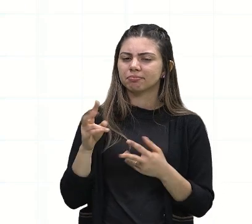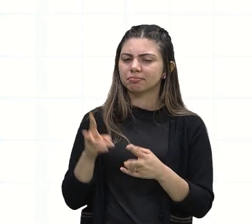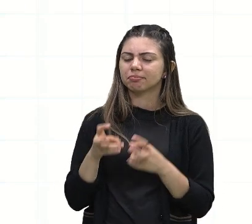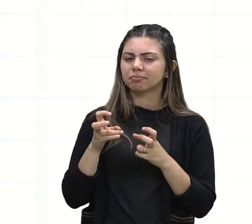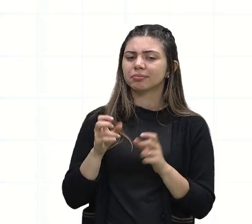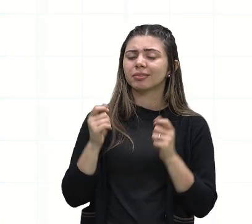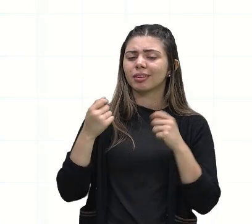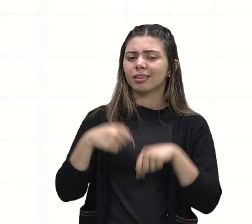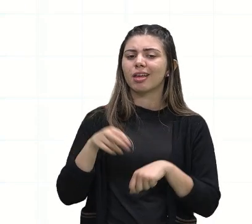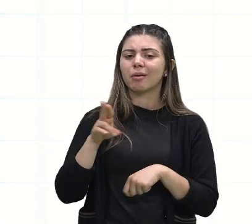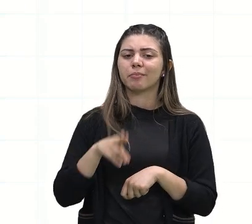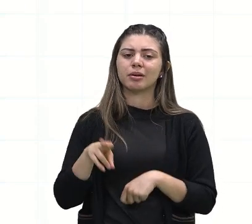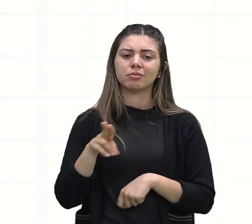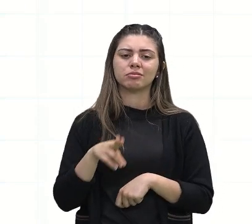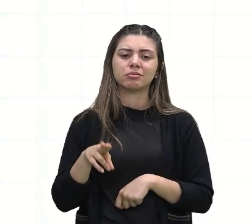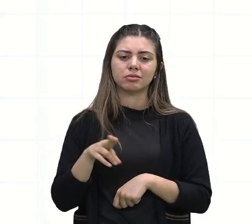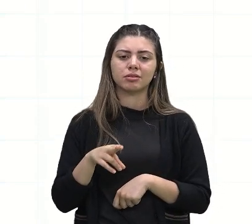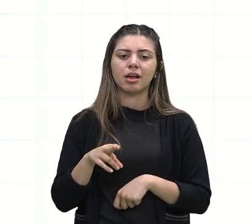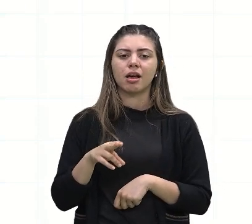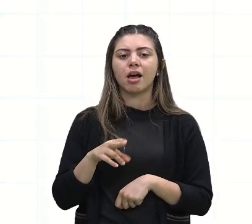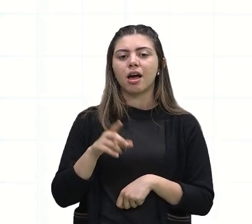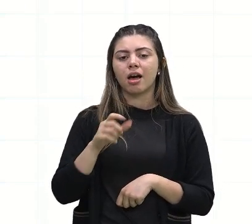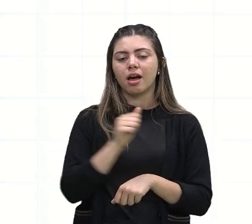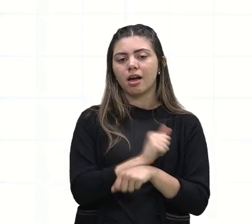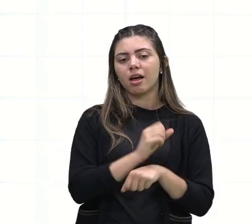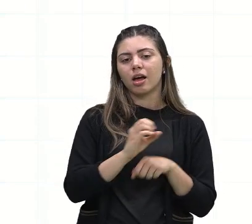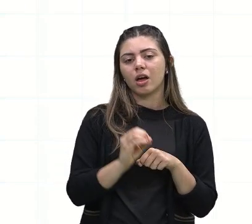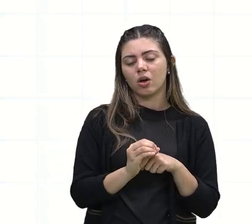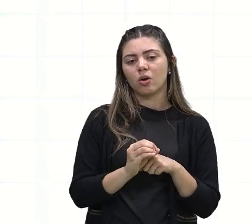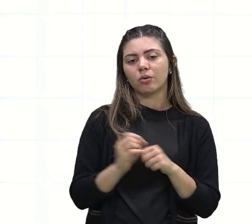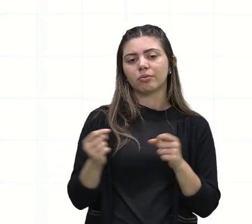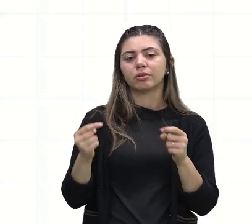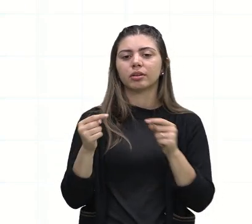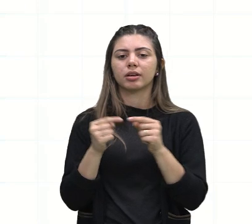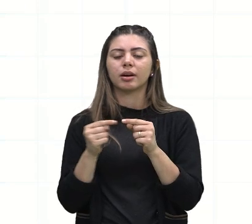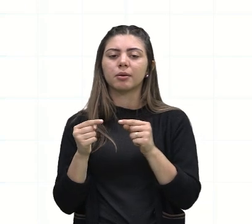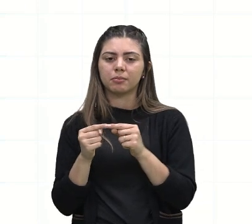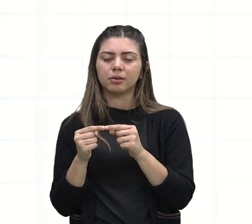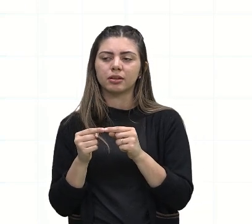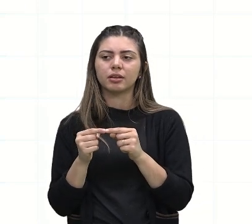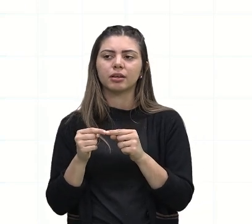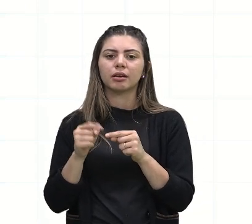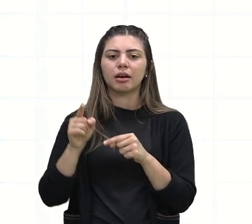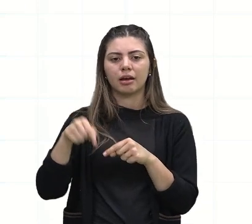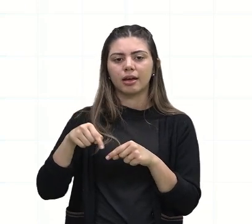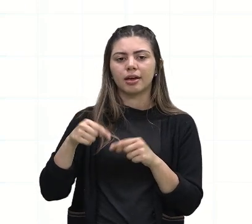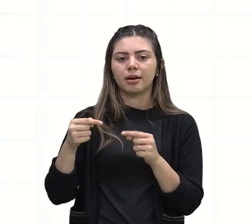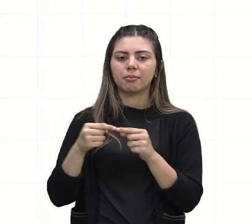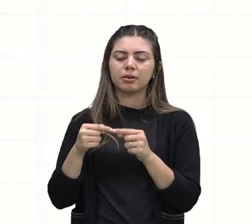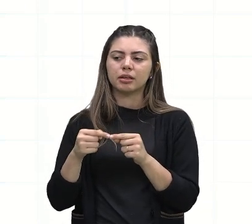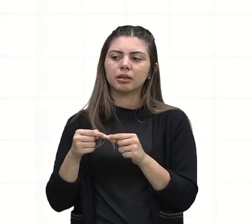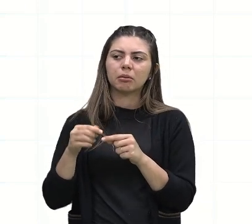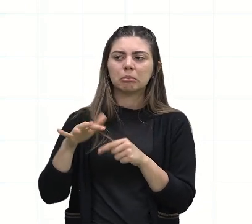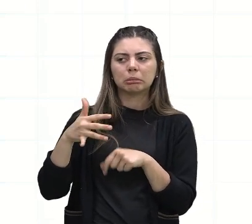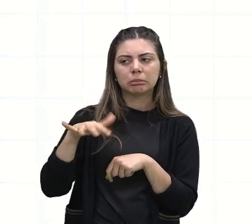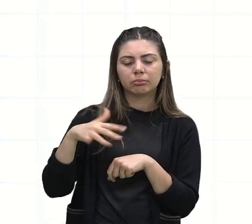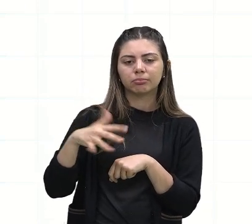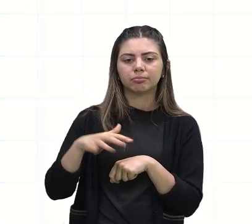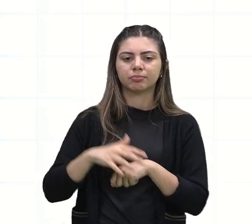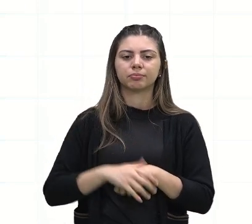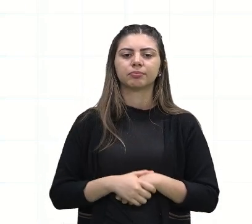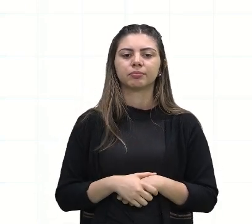posso utilizar esses dois artigos indefinidos para indicar o sentido de aproximação, de